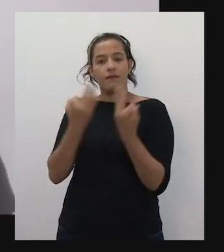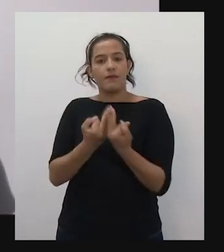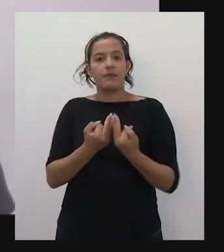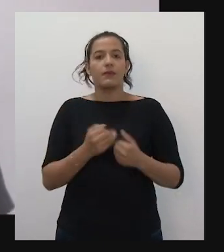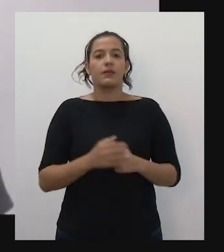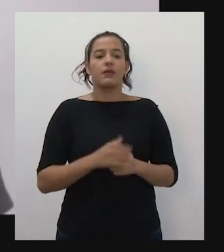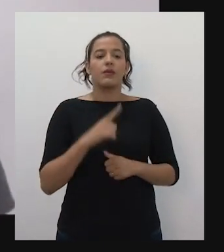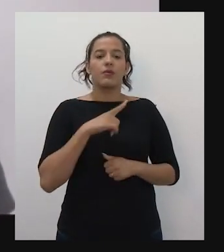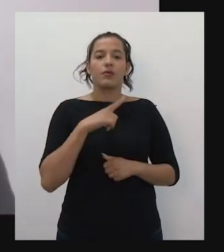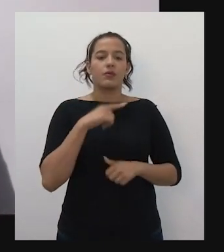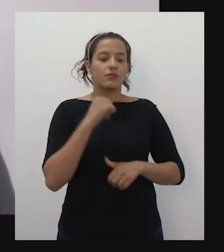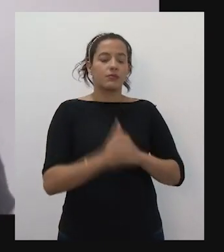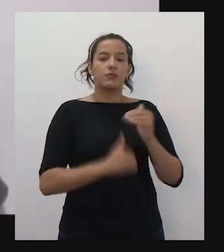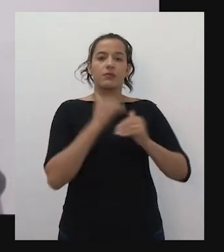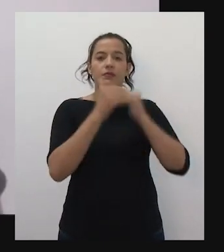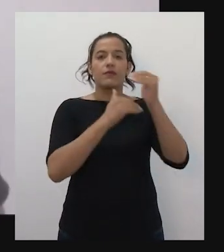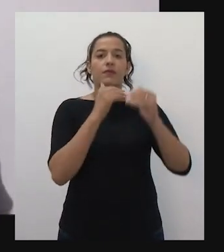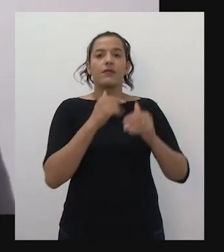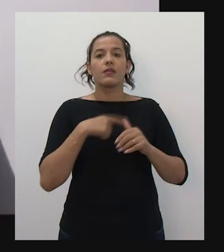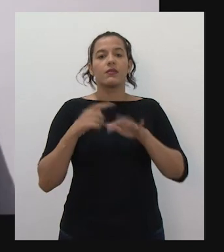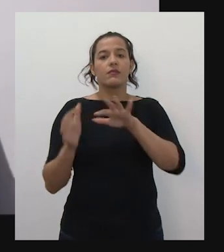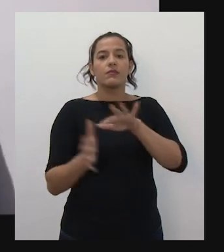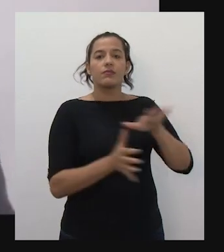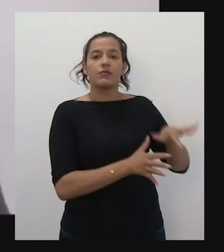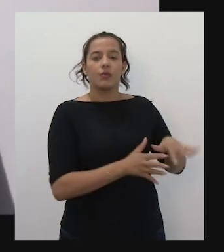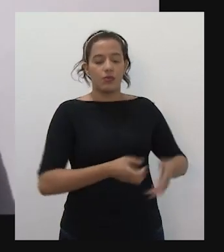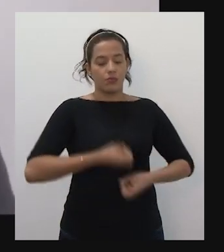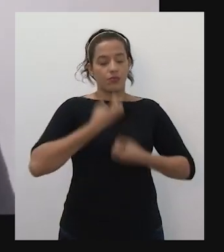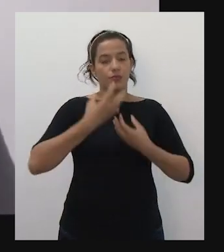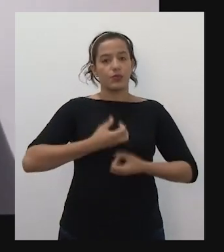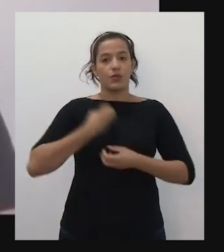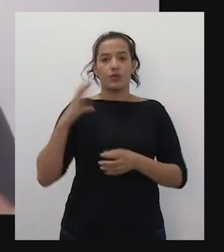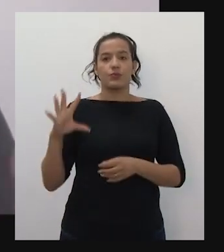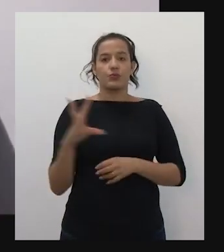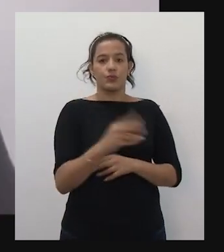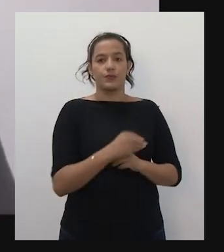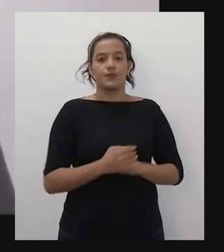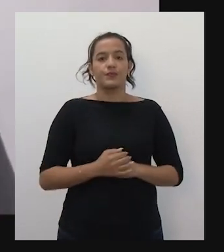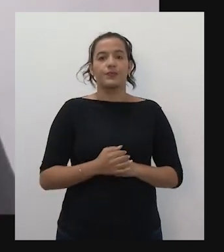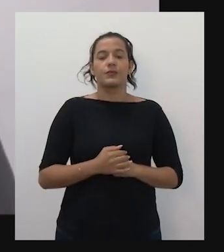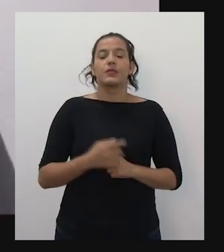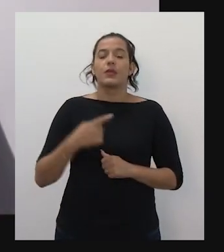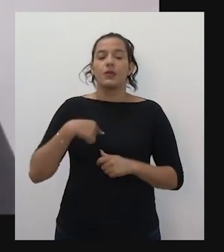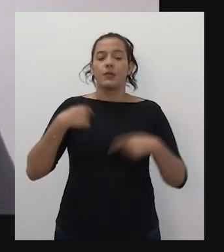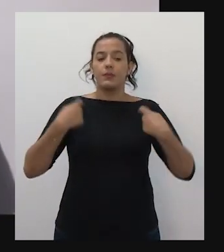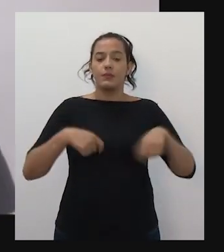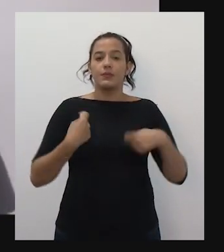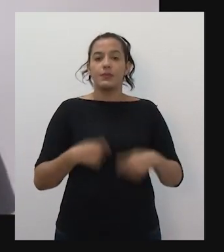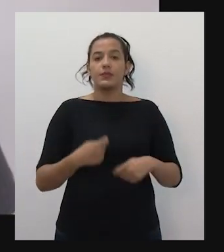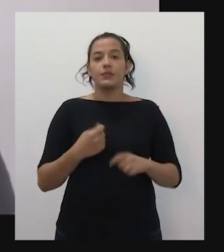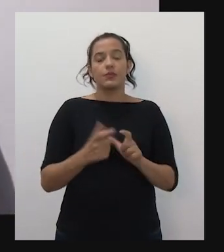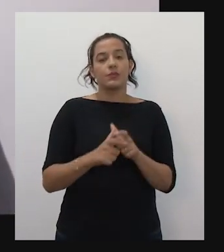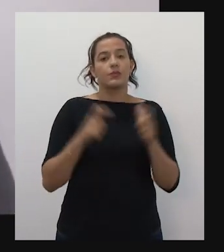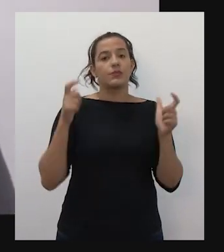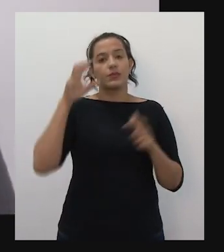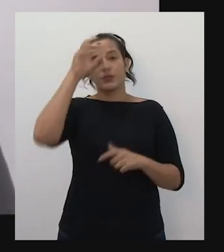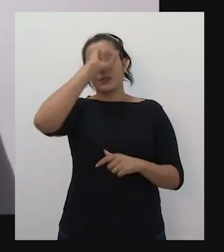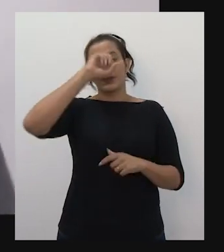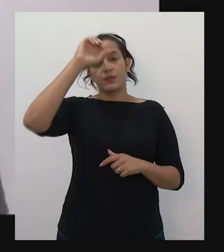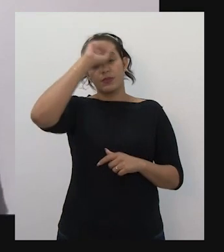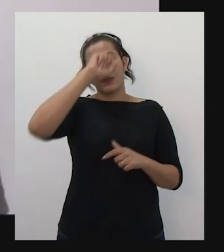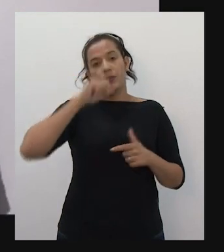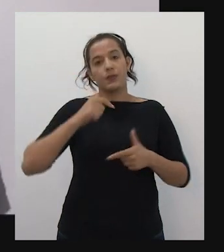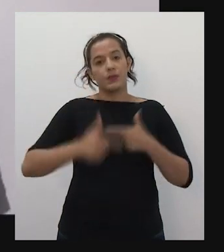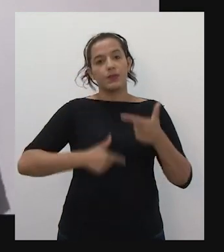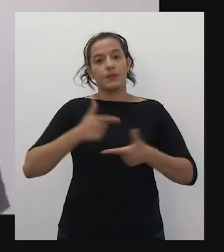dinâmicas, envolventes e sem deixar de lado o emocional de todos. Posso dizer que foi preciso um grande trabalho de toda a equipe da escola